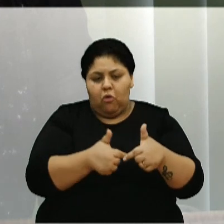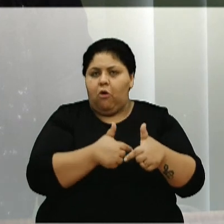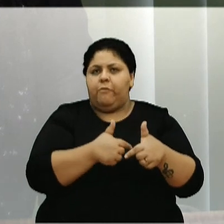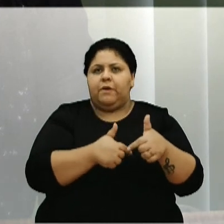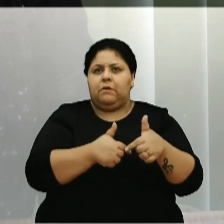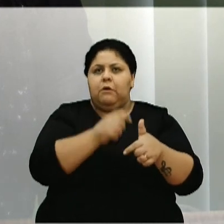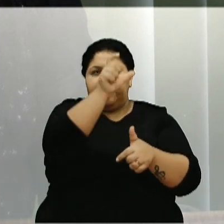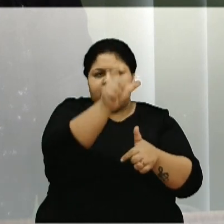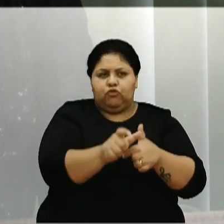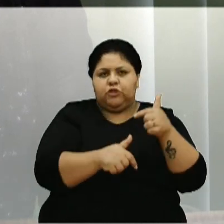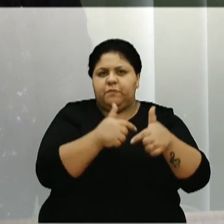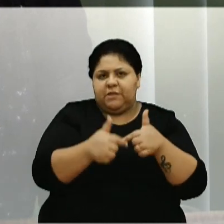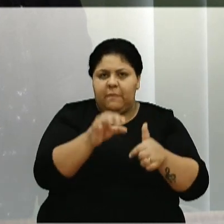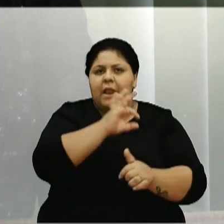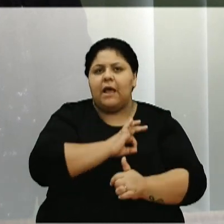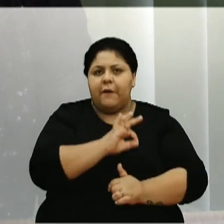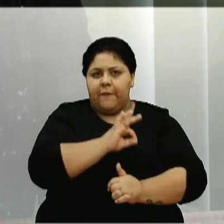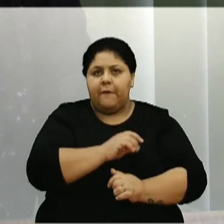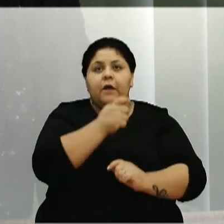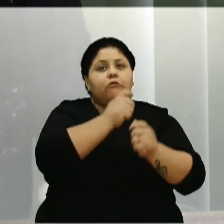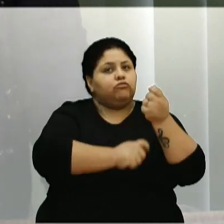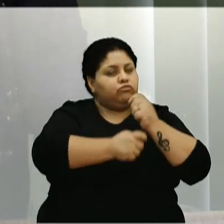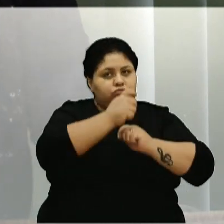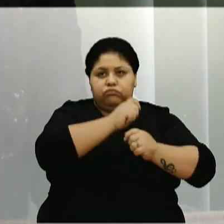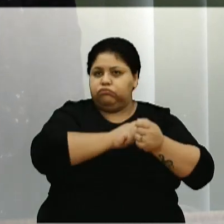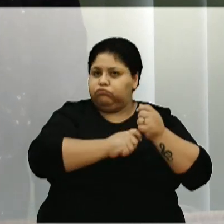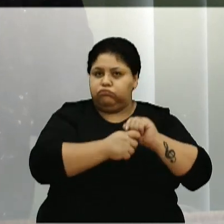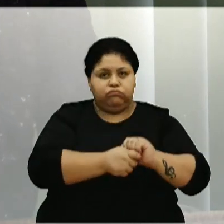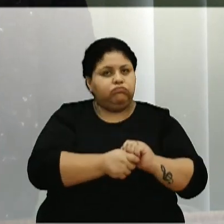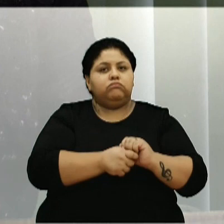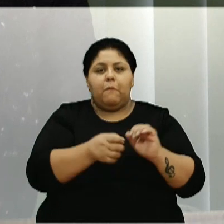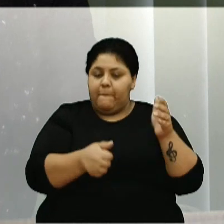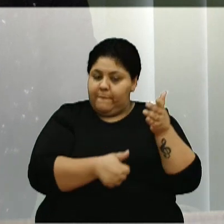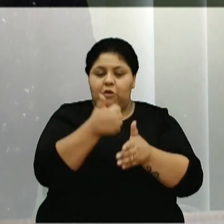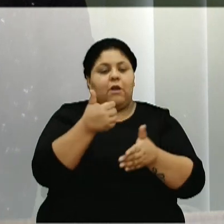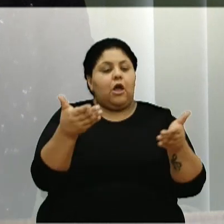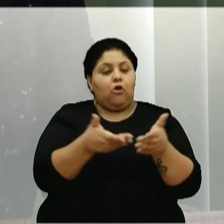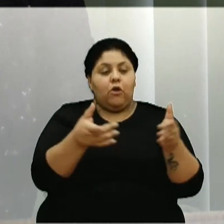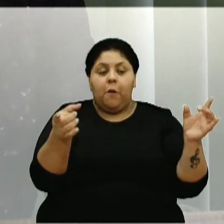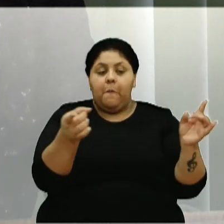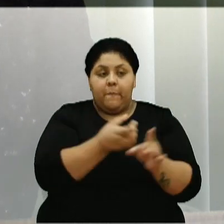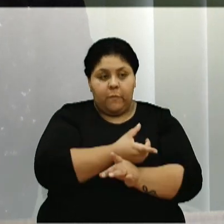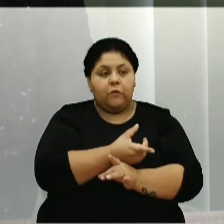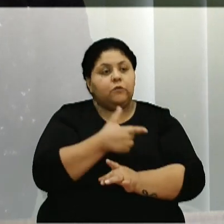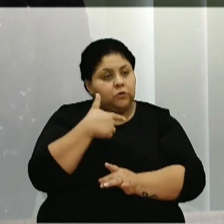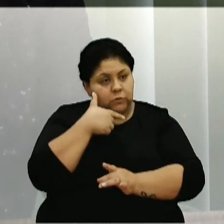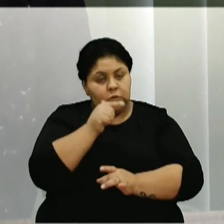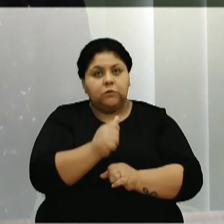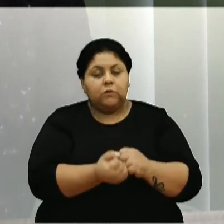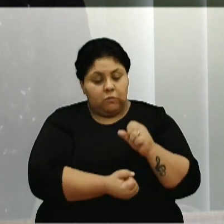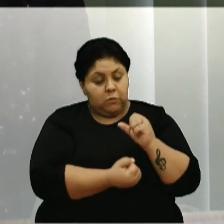recurso. Da indústria nossa vai bombar, pode ter certeza, porque ela está pronta, ela tem condições de